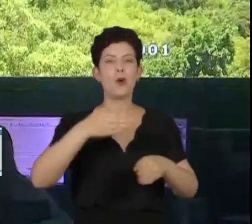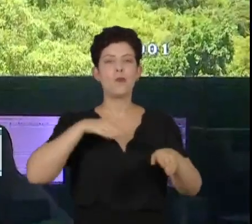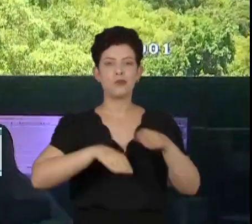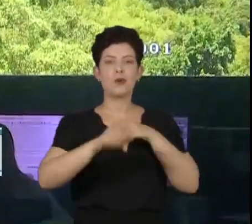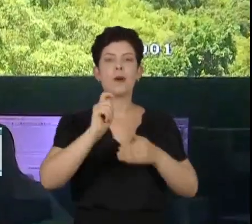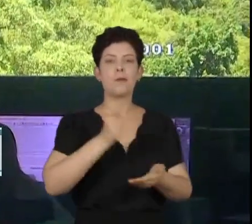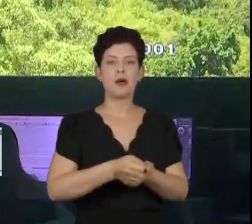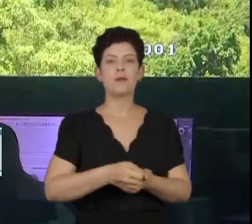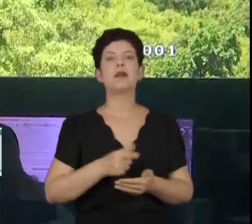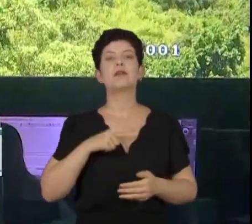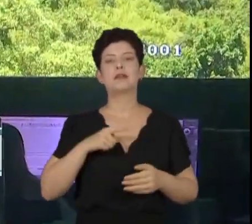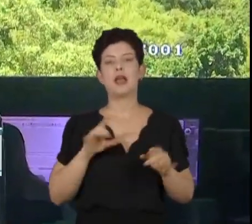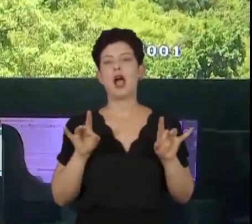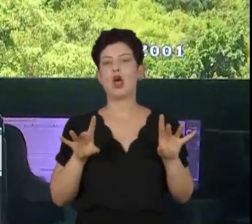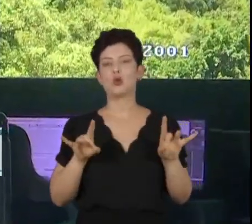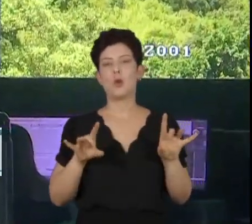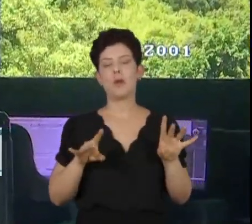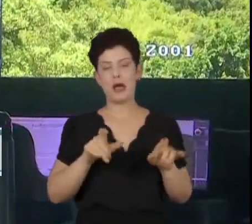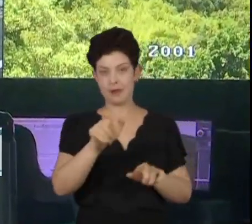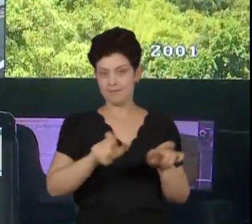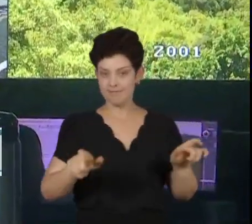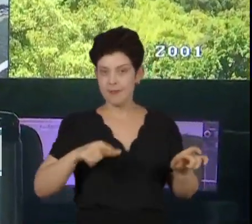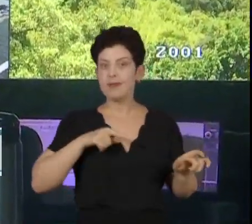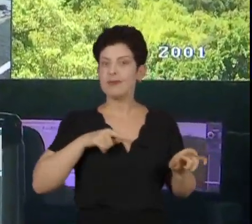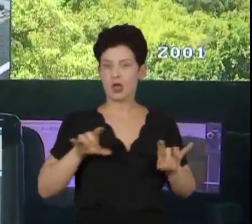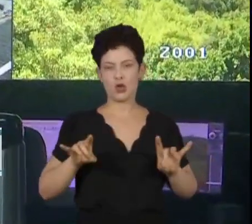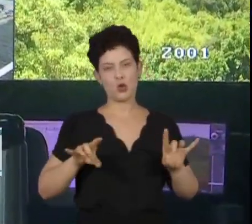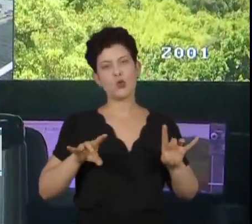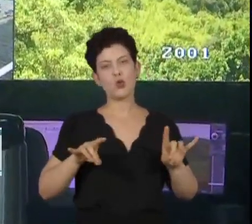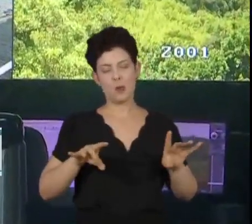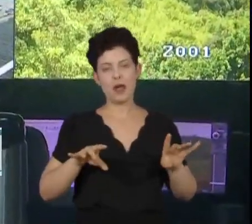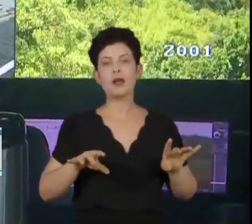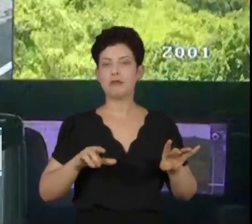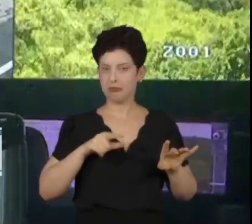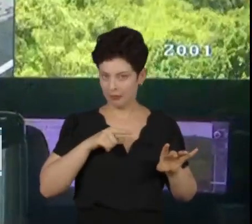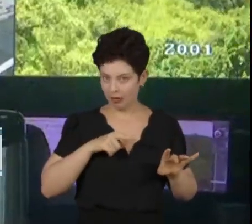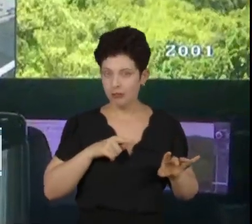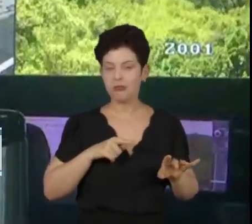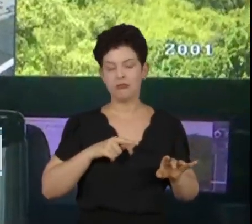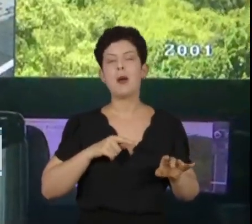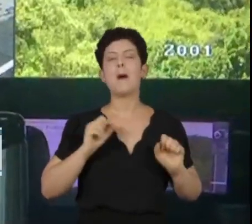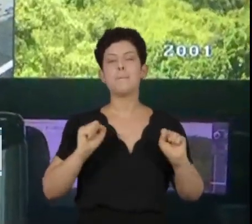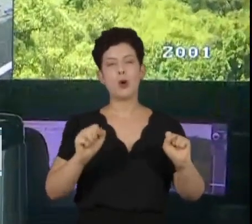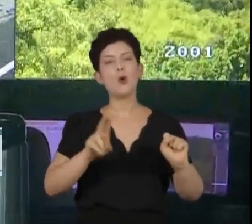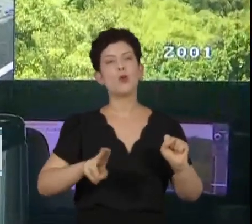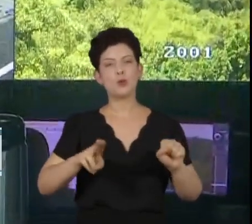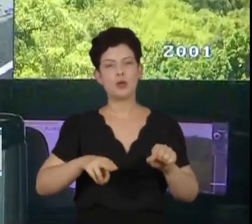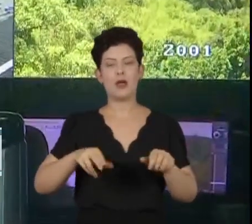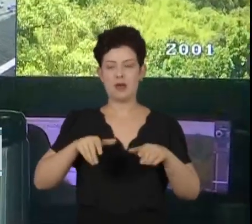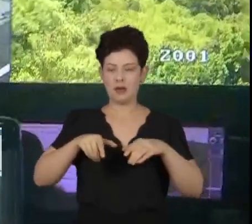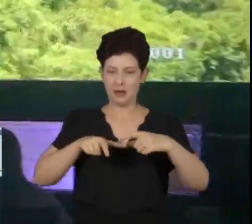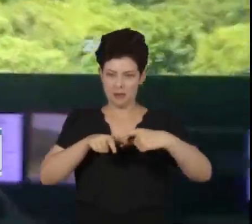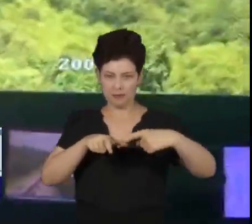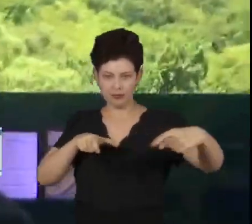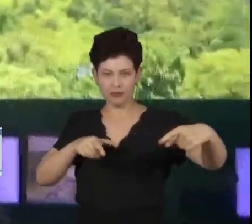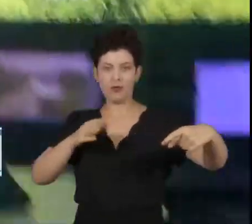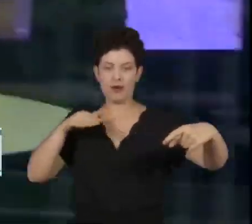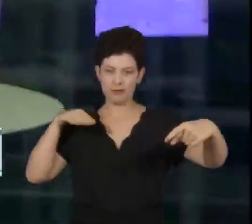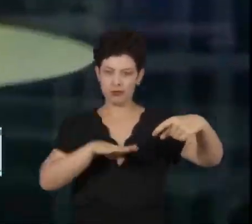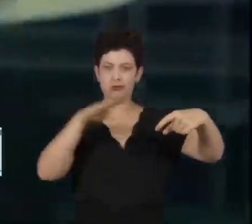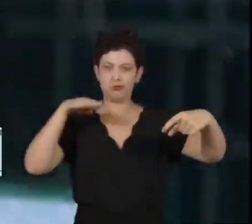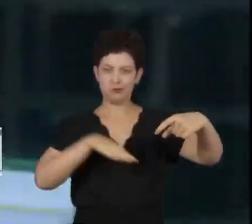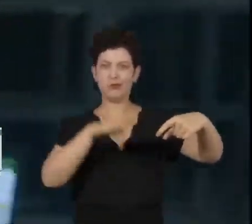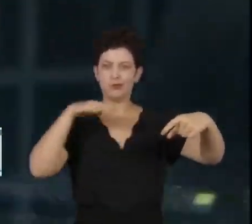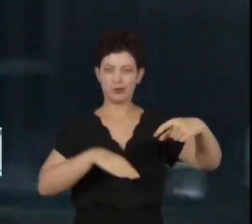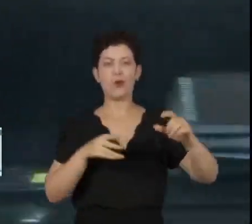pistas automáticas, então os usuários que possuírem o dispositivo de tag podem utilizar essas pistas. Porém, nas cabines manuais,